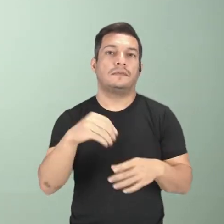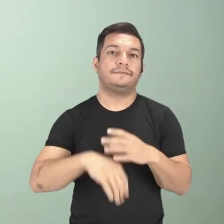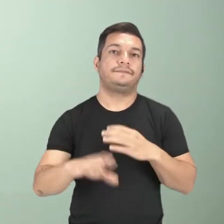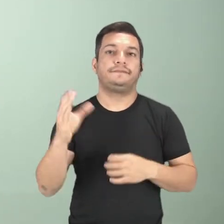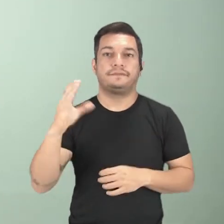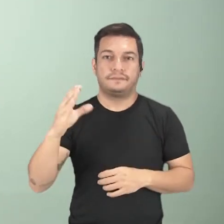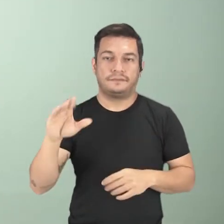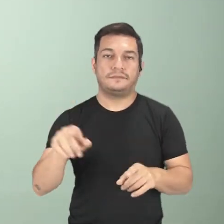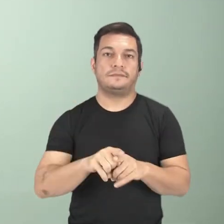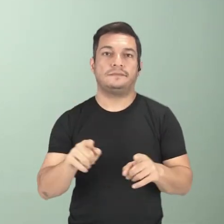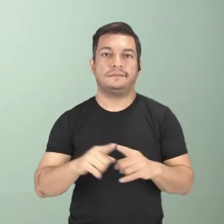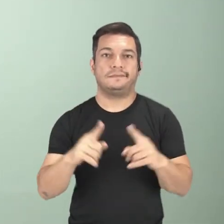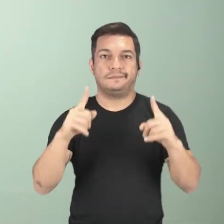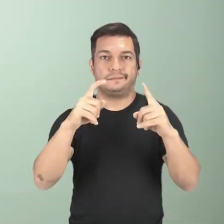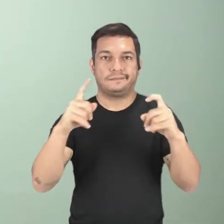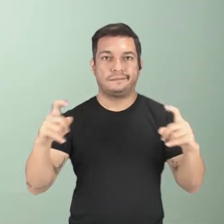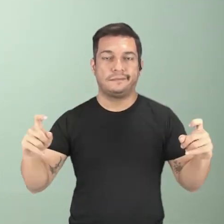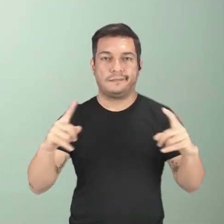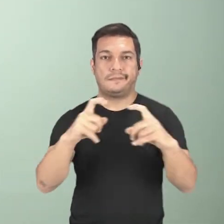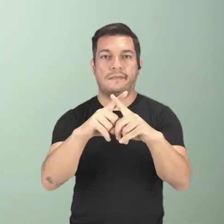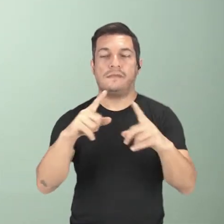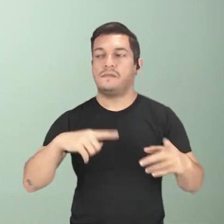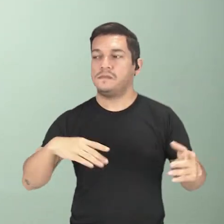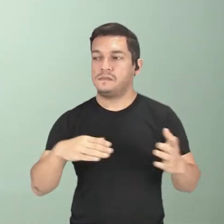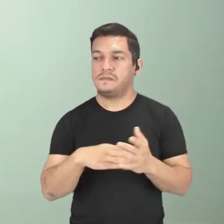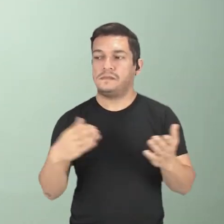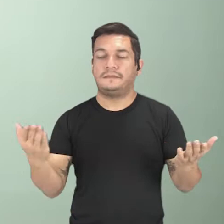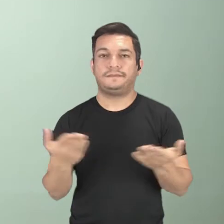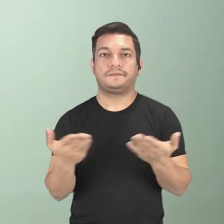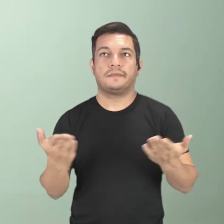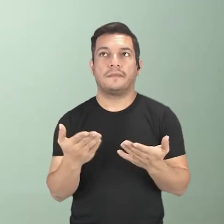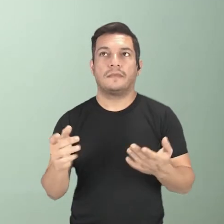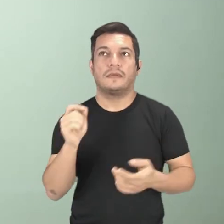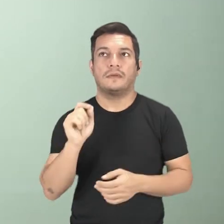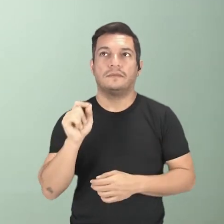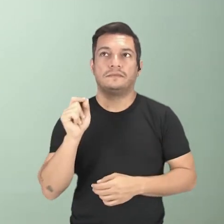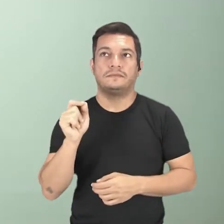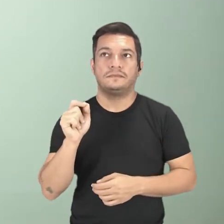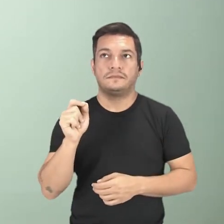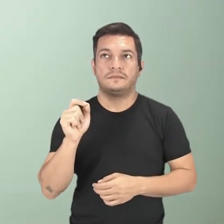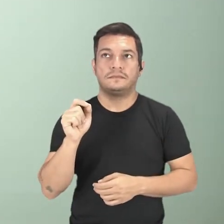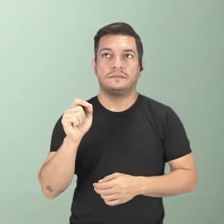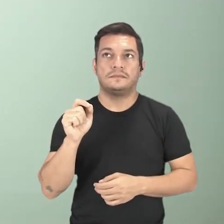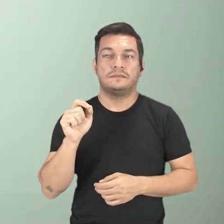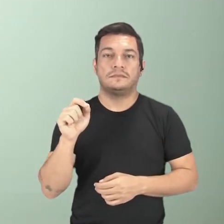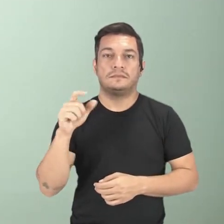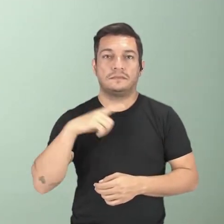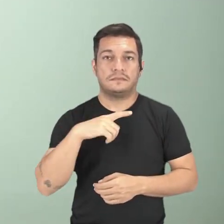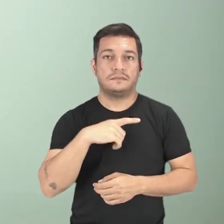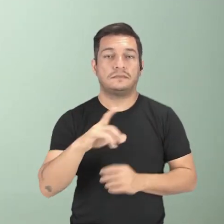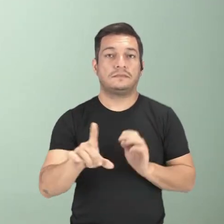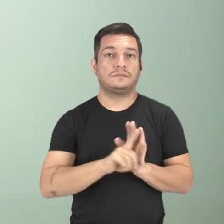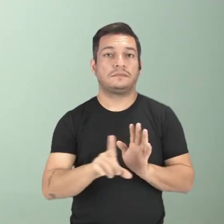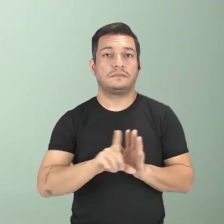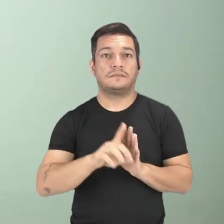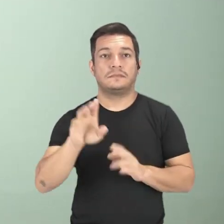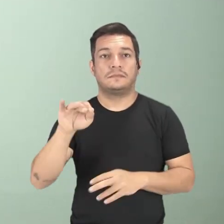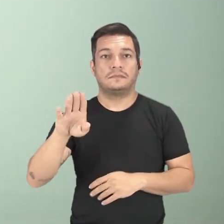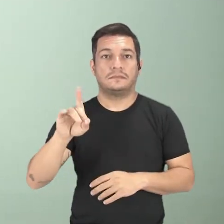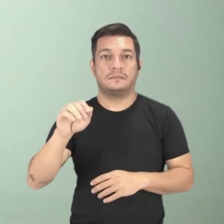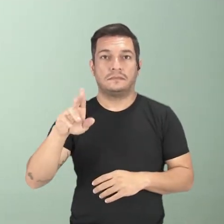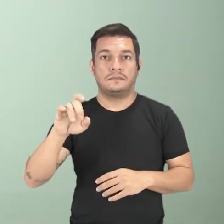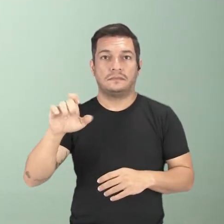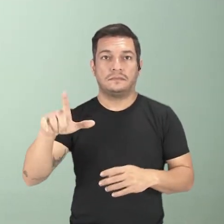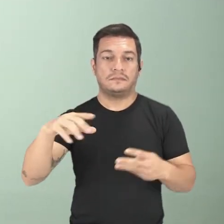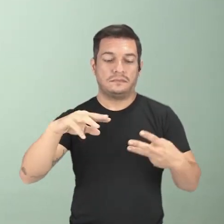e que é, até hoje, já mais de 200 anos ou mais de Mendel, que a gente